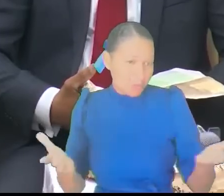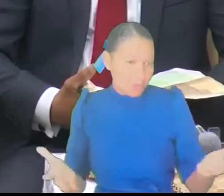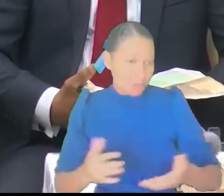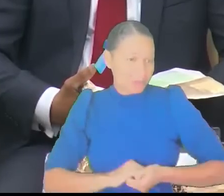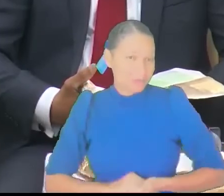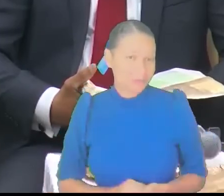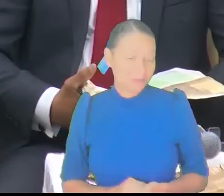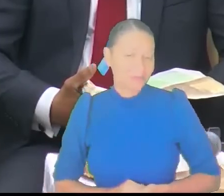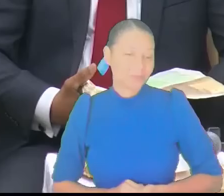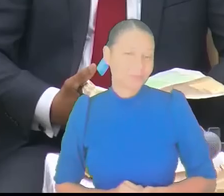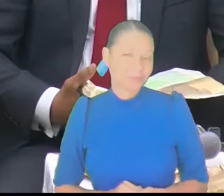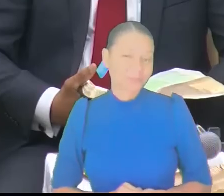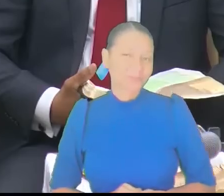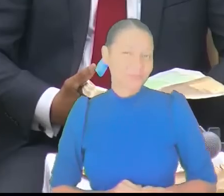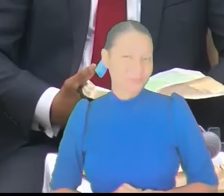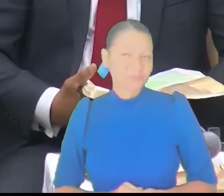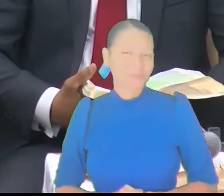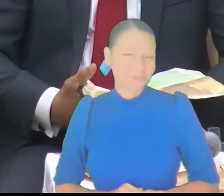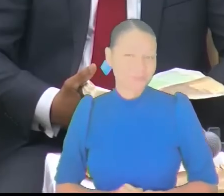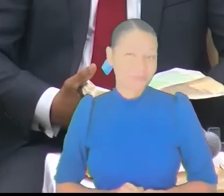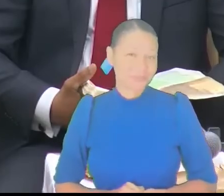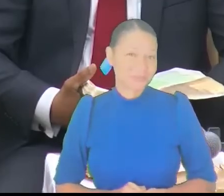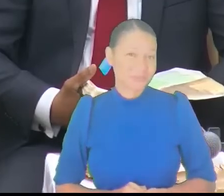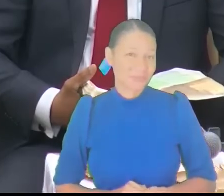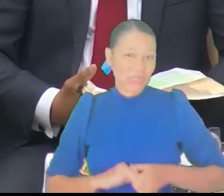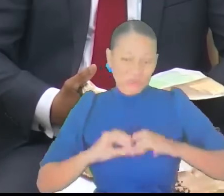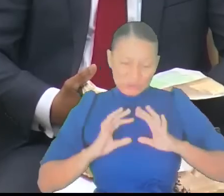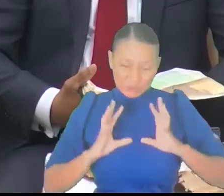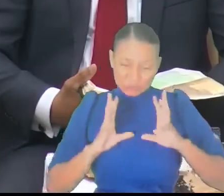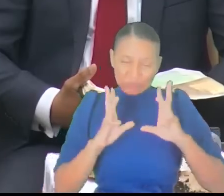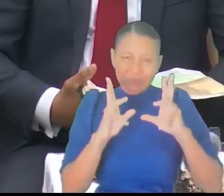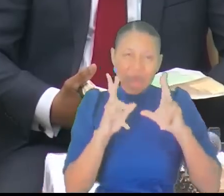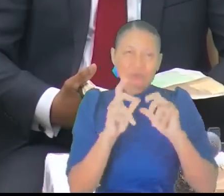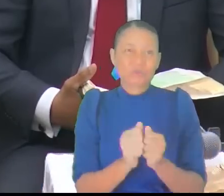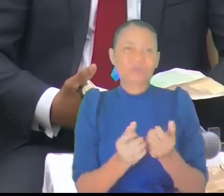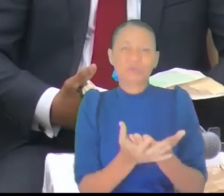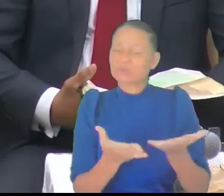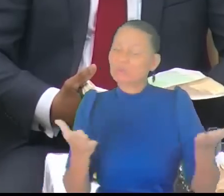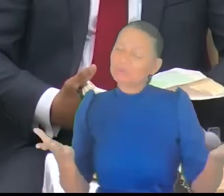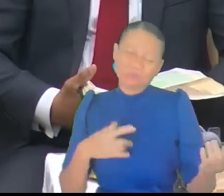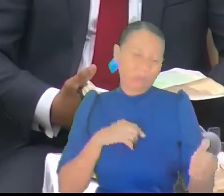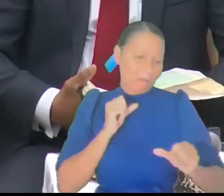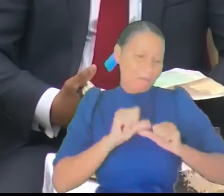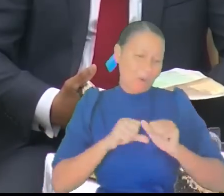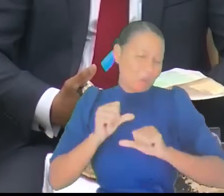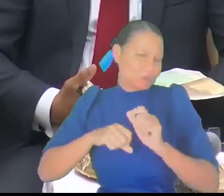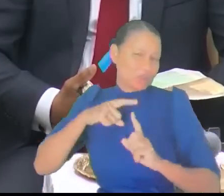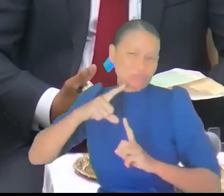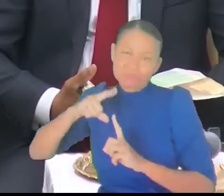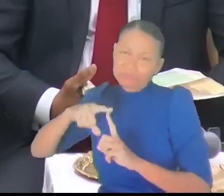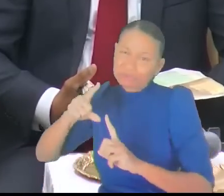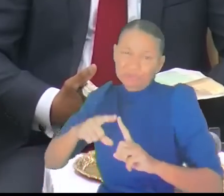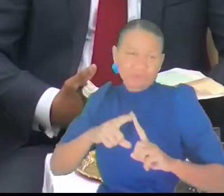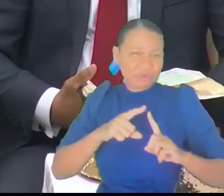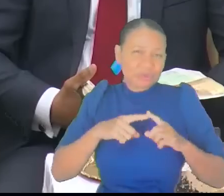É verdade, doutor? Todos nós somos de lua. Todos nós